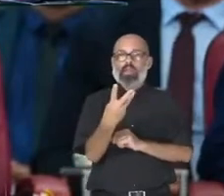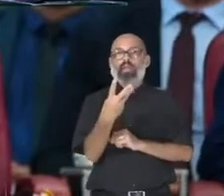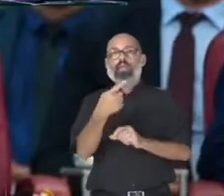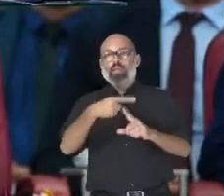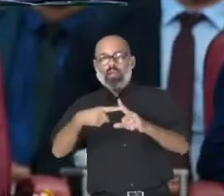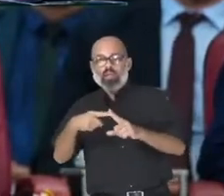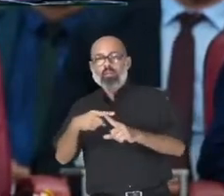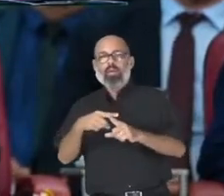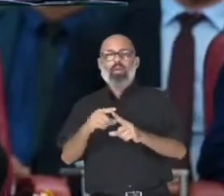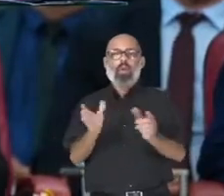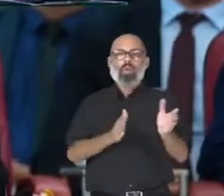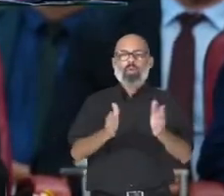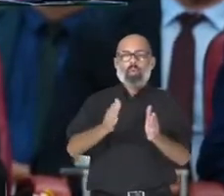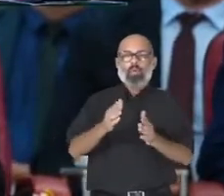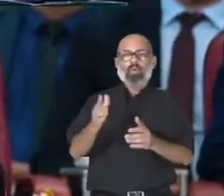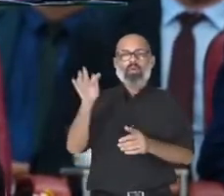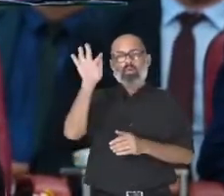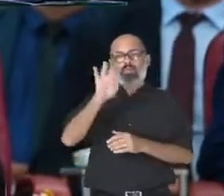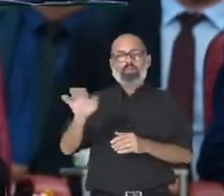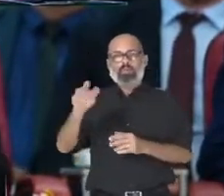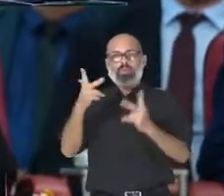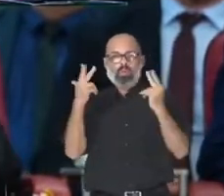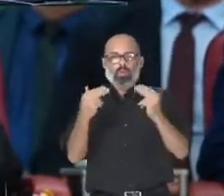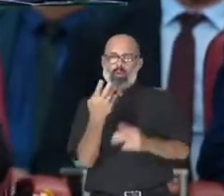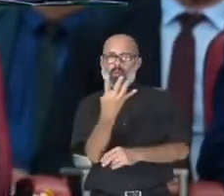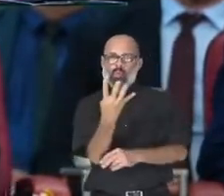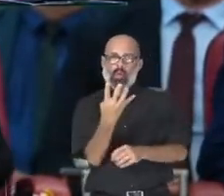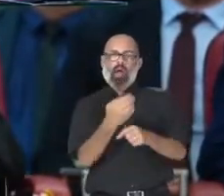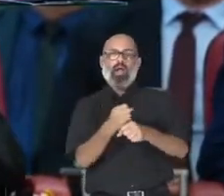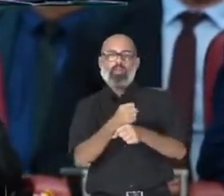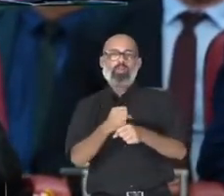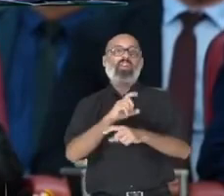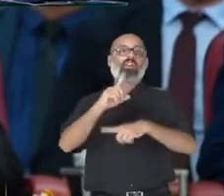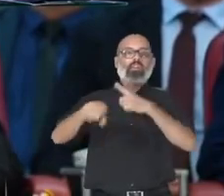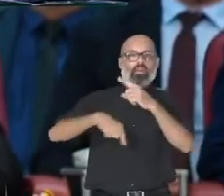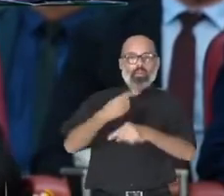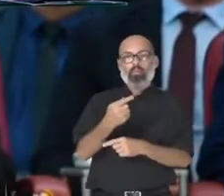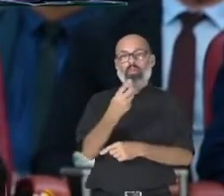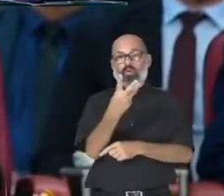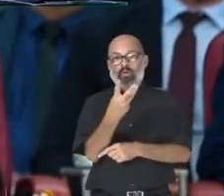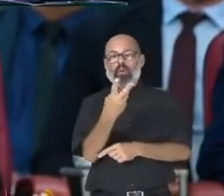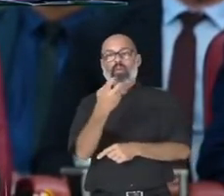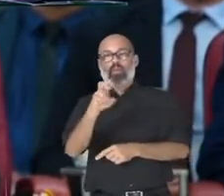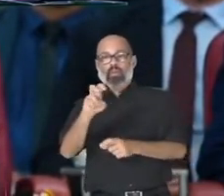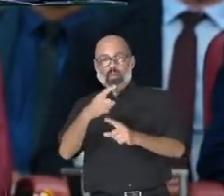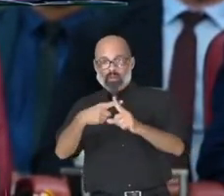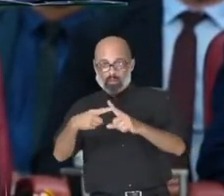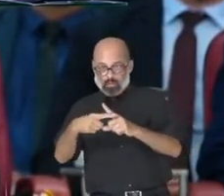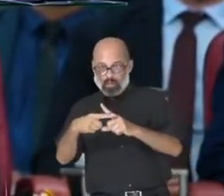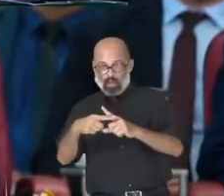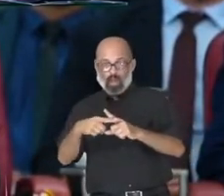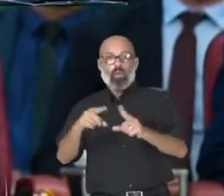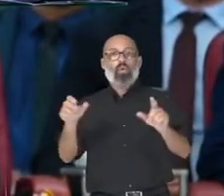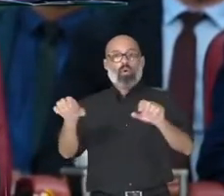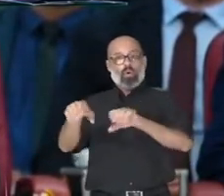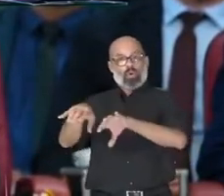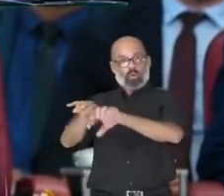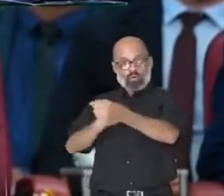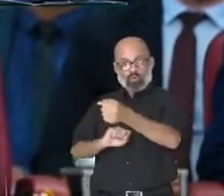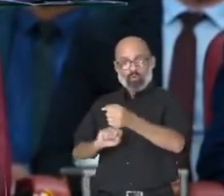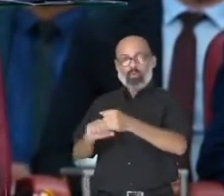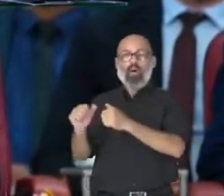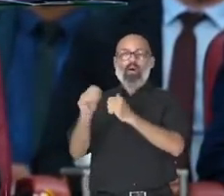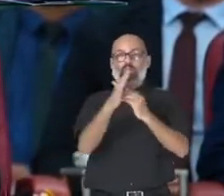Quase o período de uma faculdade. Uma faculdade normal são 4 anos. Depois desses 3 anos e meio comigo, vocês se formaram com